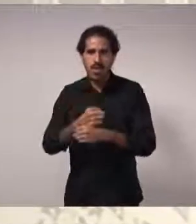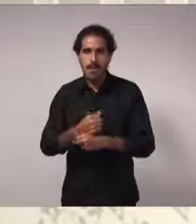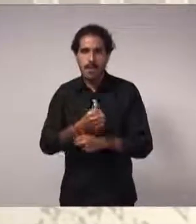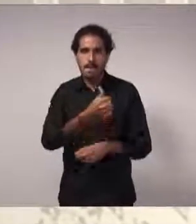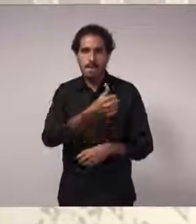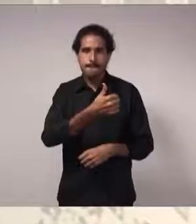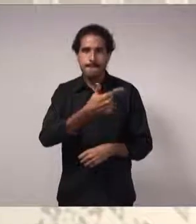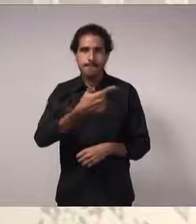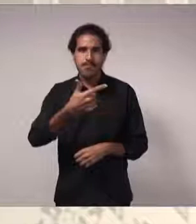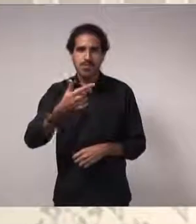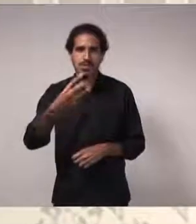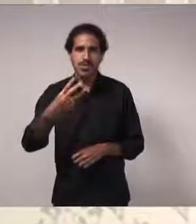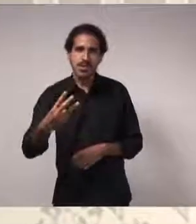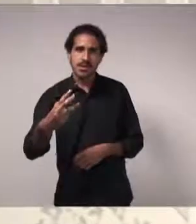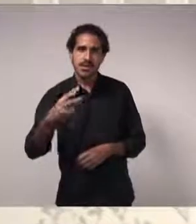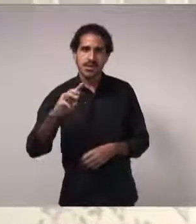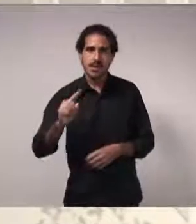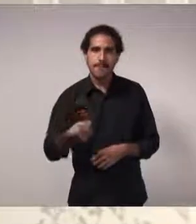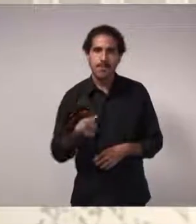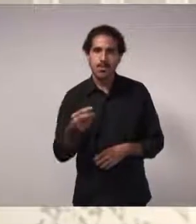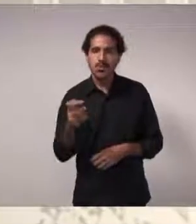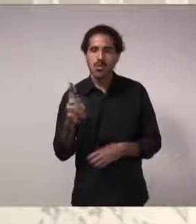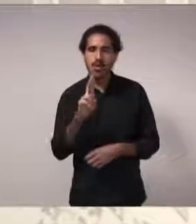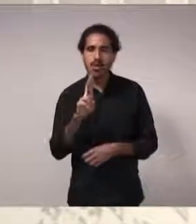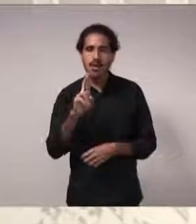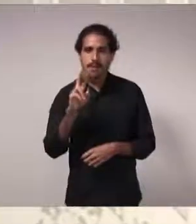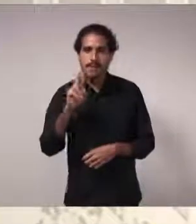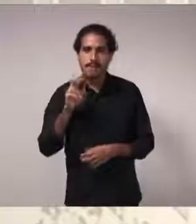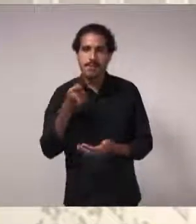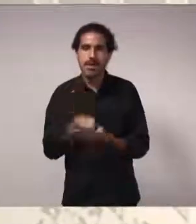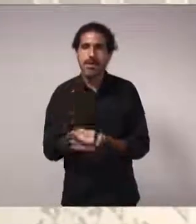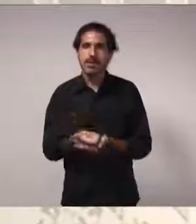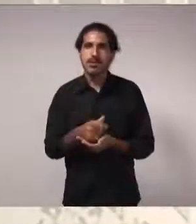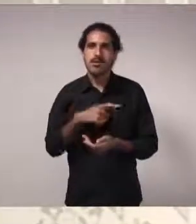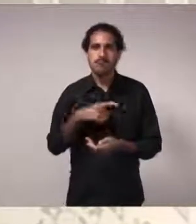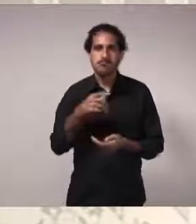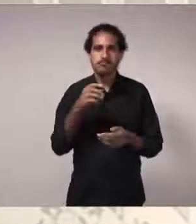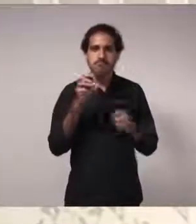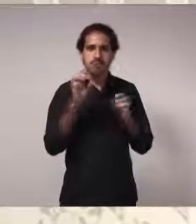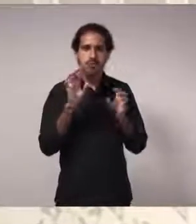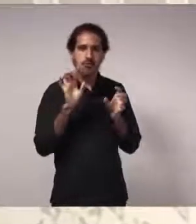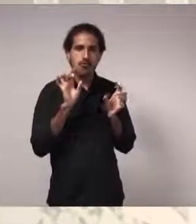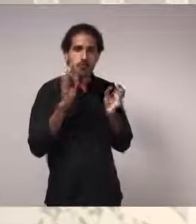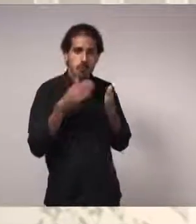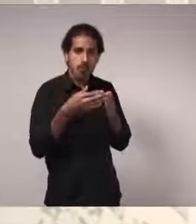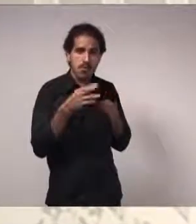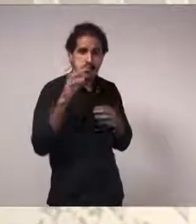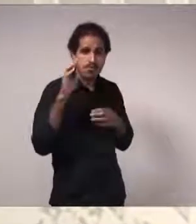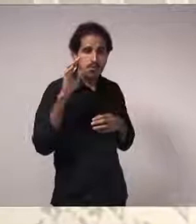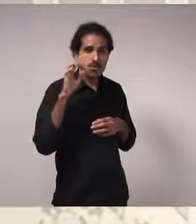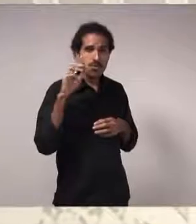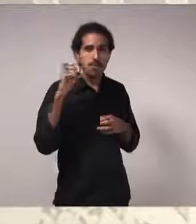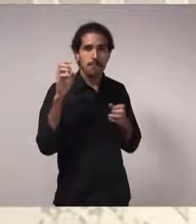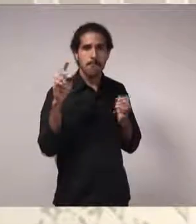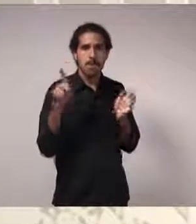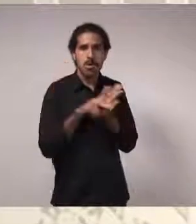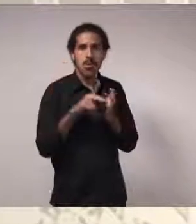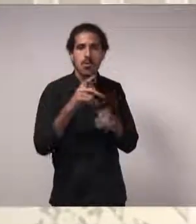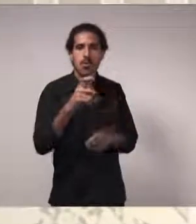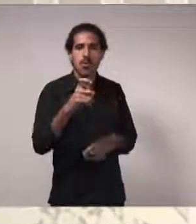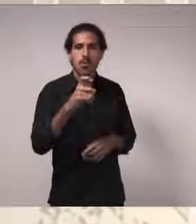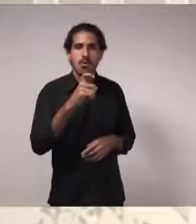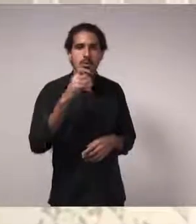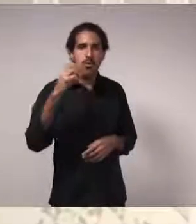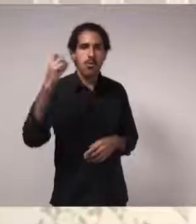o novo consumo, porque existe um relógio específico para o sistema de ar-condicionado. Né? Então, ó, a fatura vencer agora no dia 18